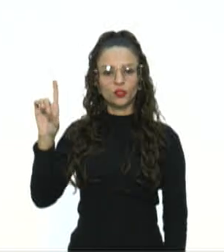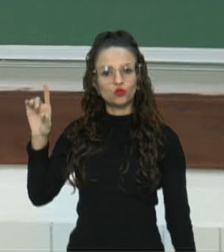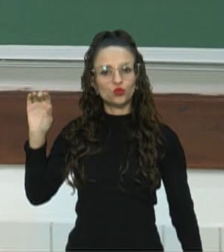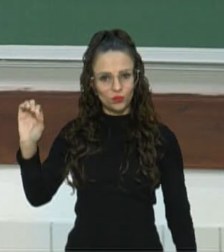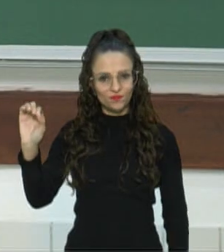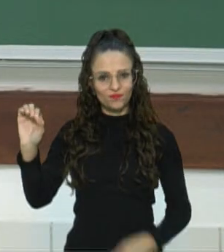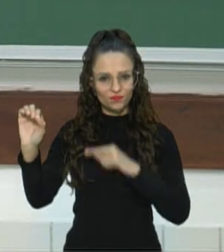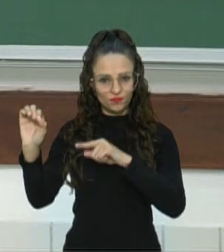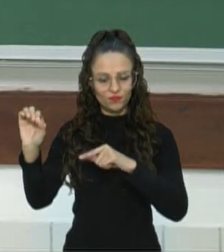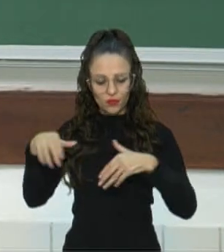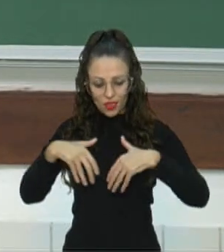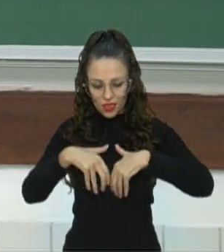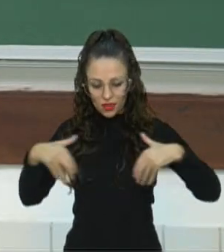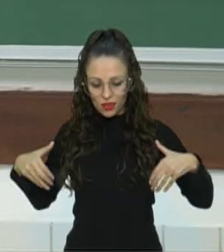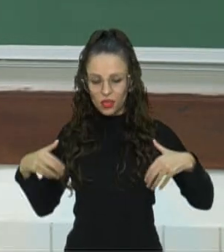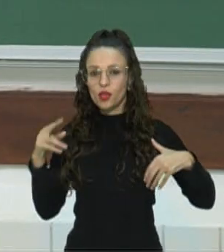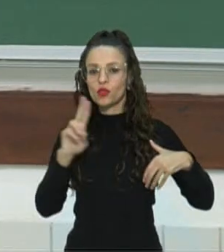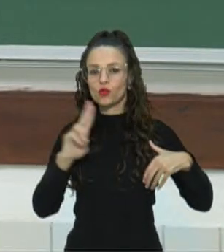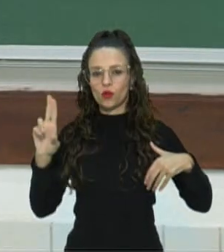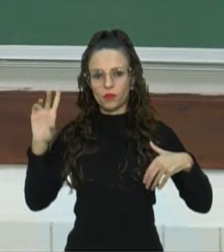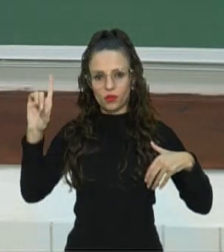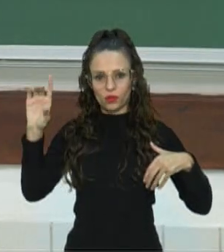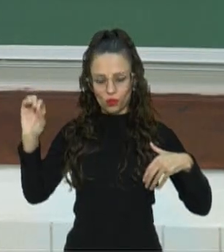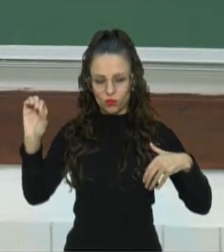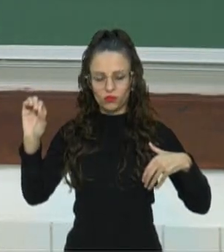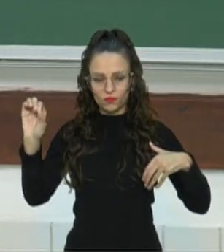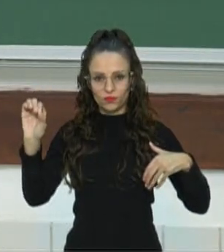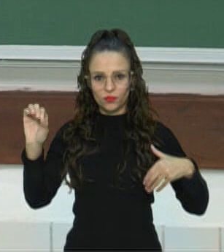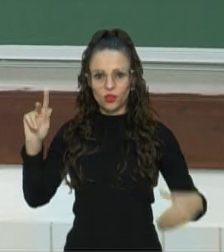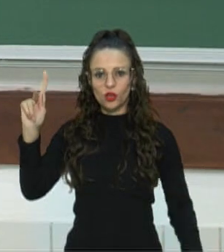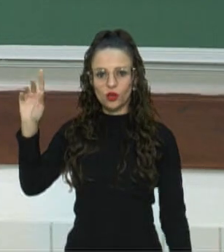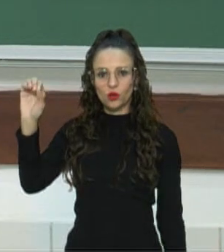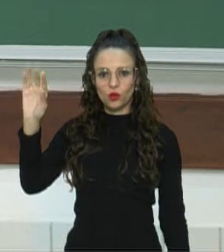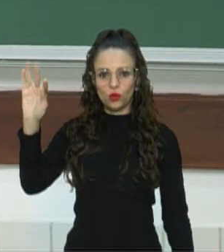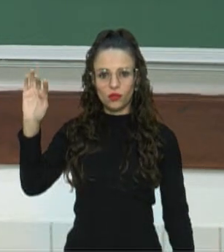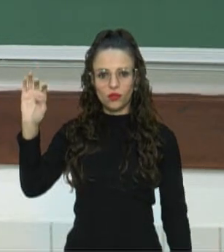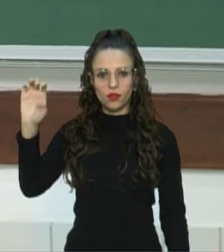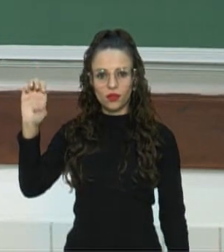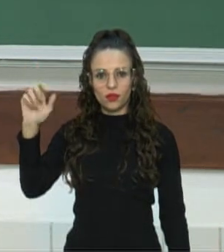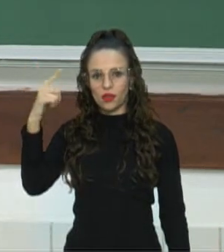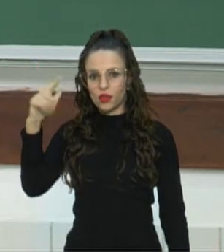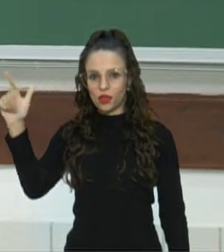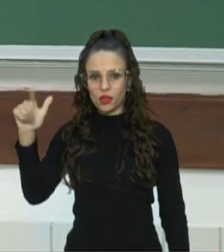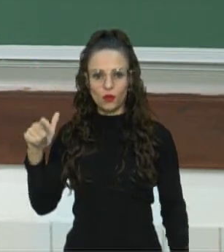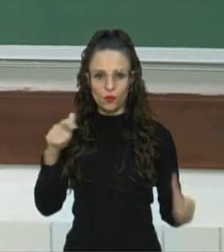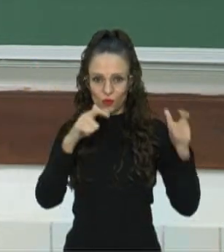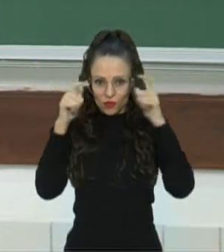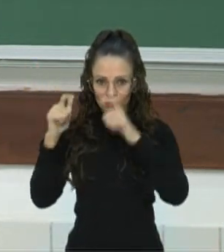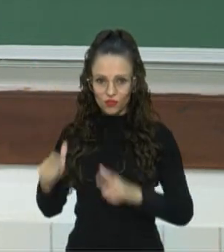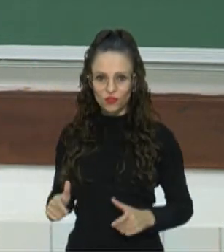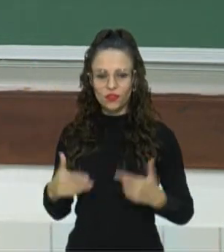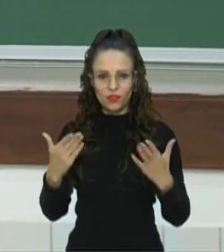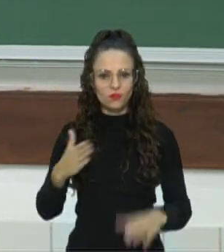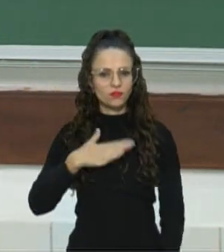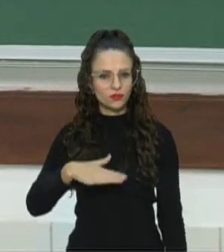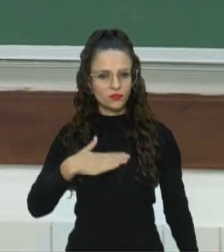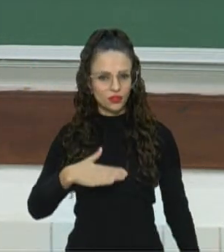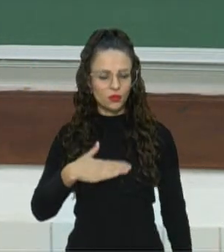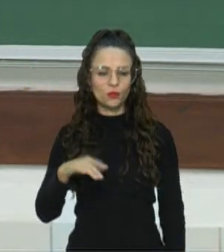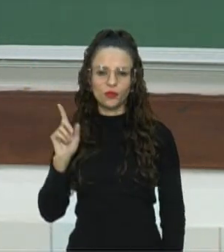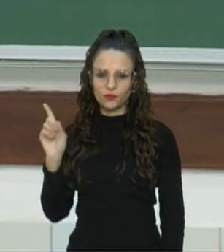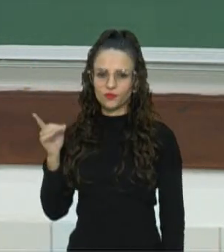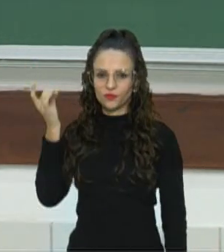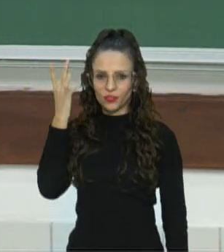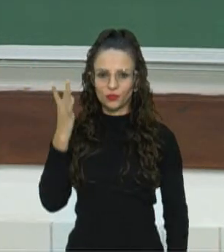a proteção do tórax é o do. O cote é um outro equipamento que vai proteger uma outra região, né? Então fica tranquilo nessa